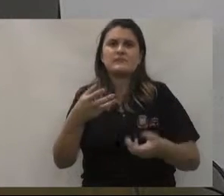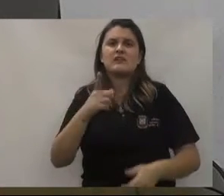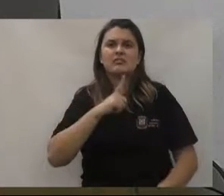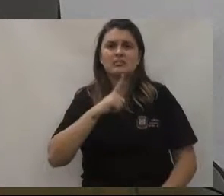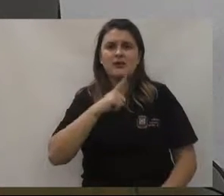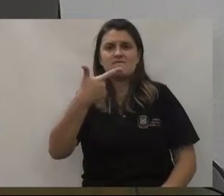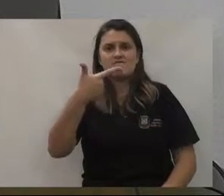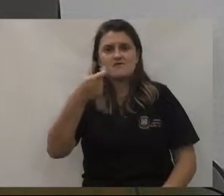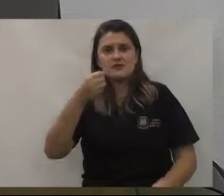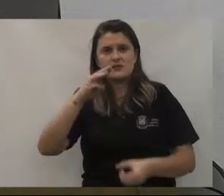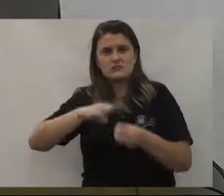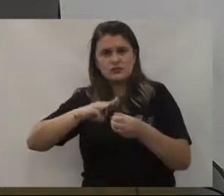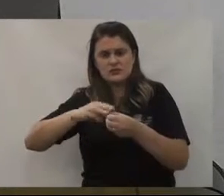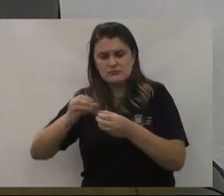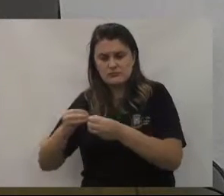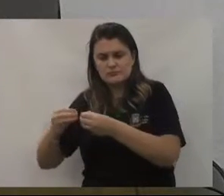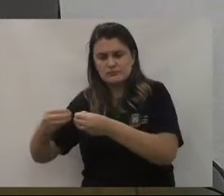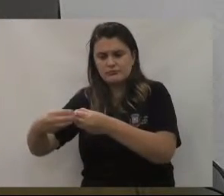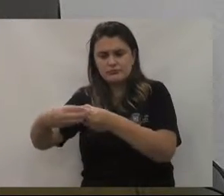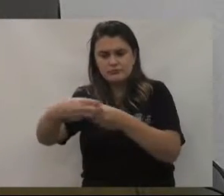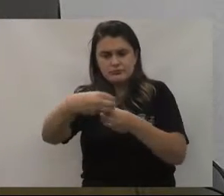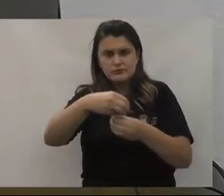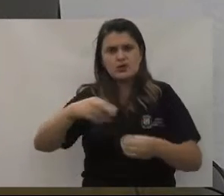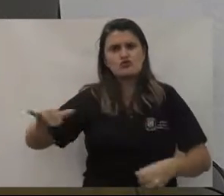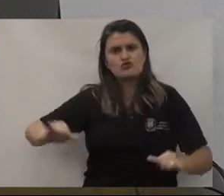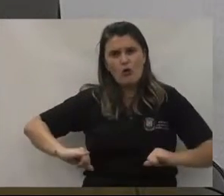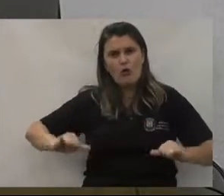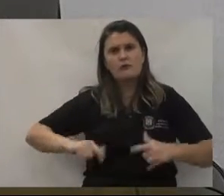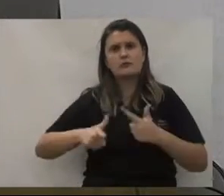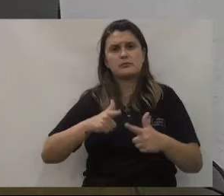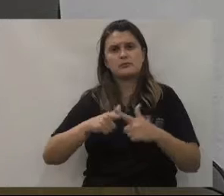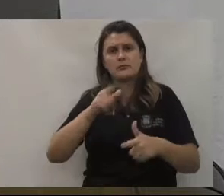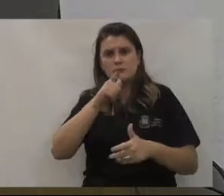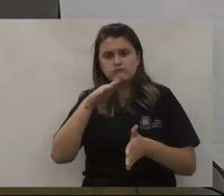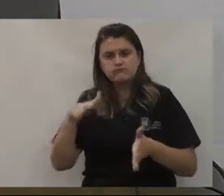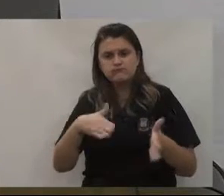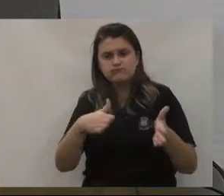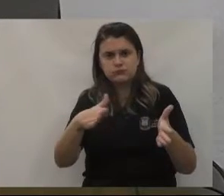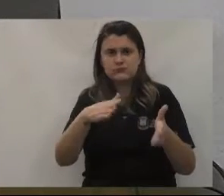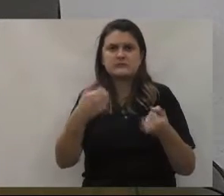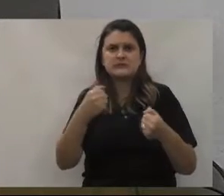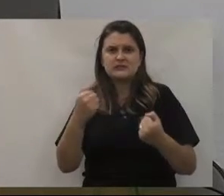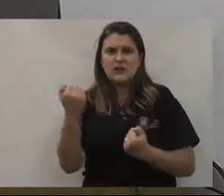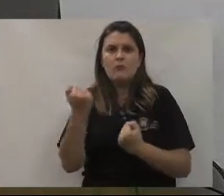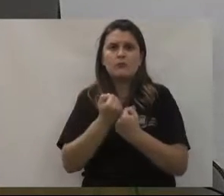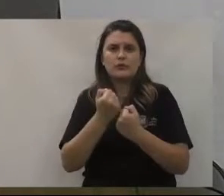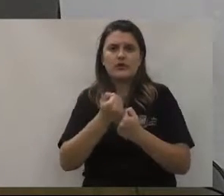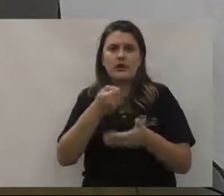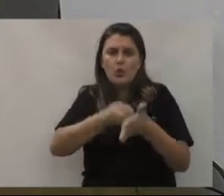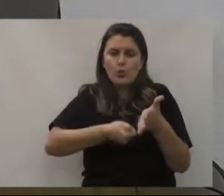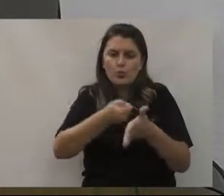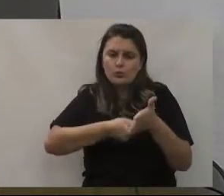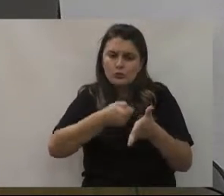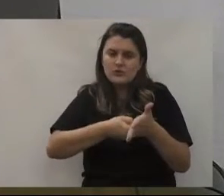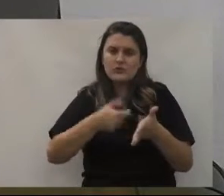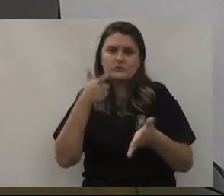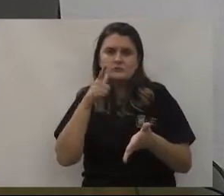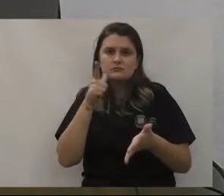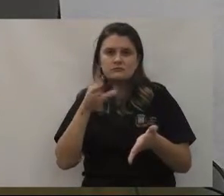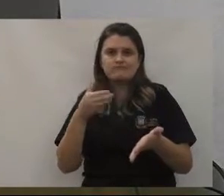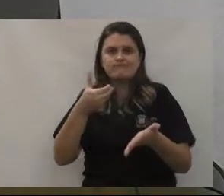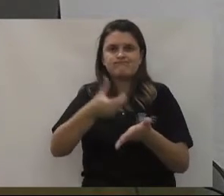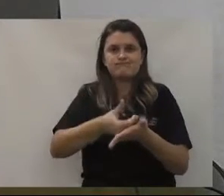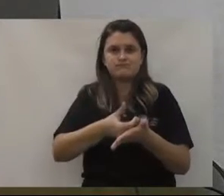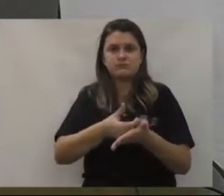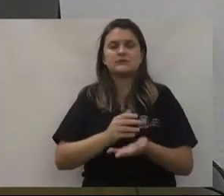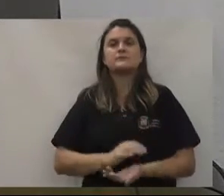aproximadamente 20 municípios aqui para cima. Temos 7, 8 municípios em Santa Catarina e talvez no Paraná um pouco mais também.